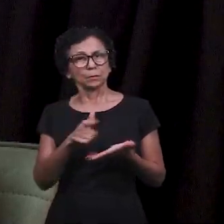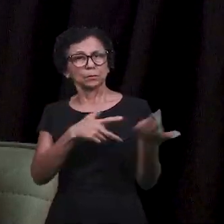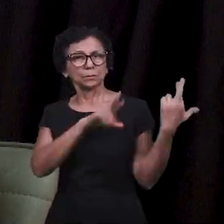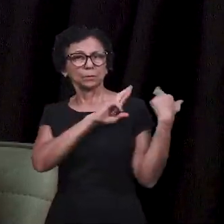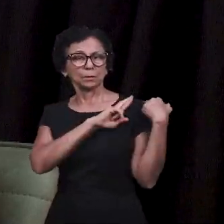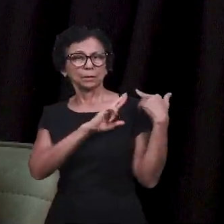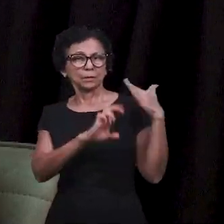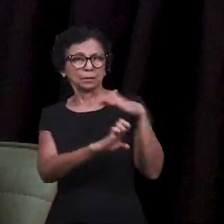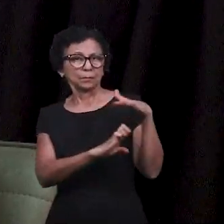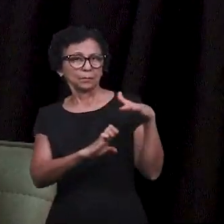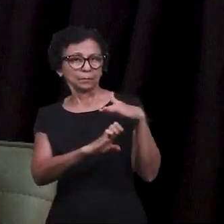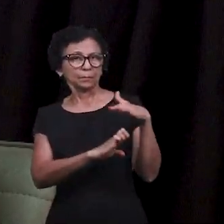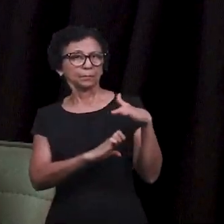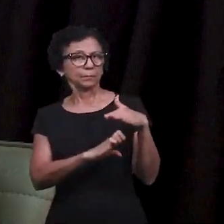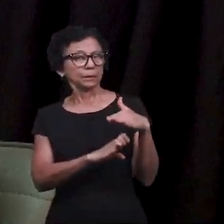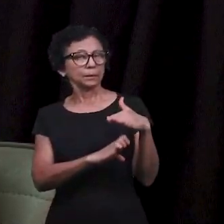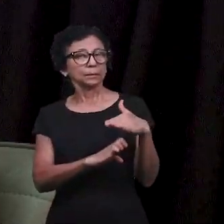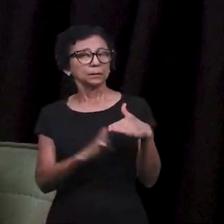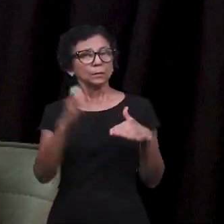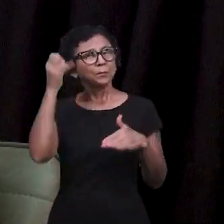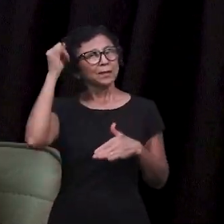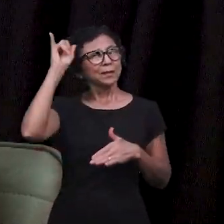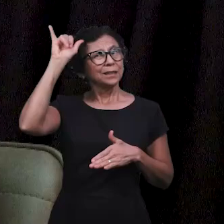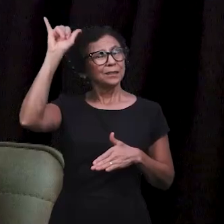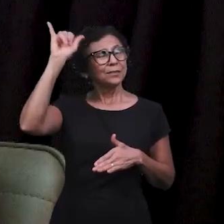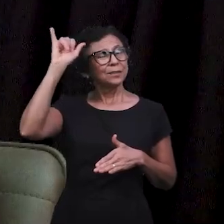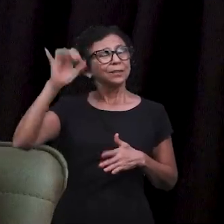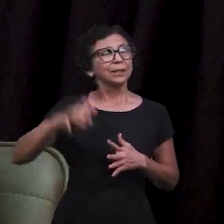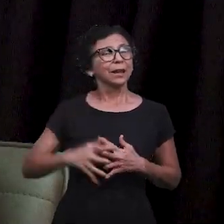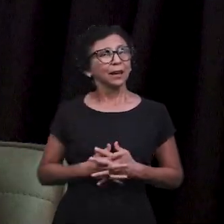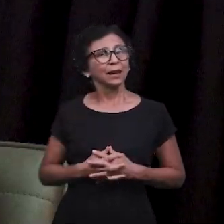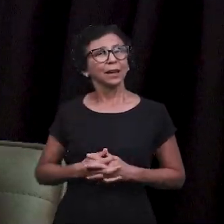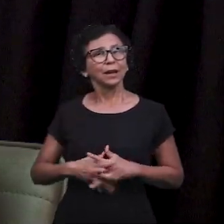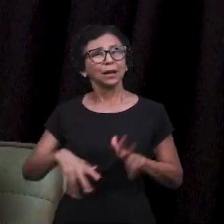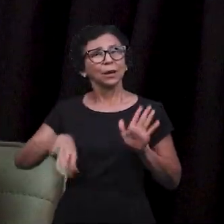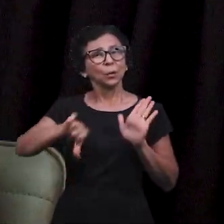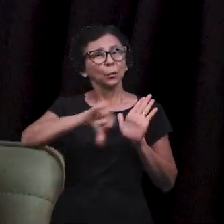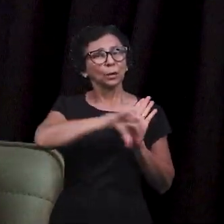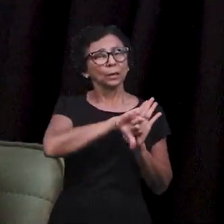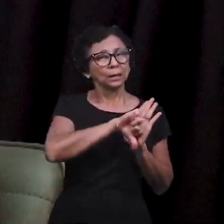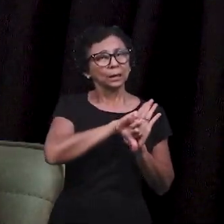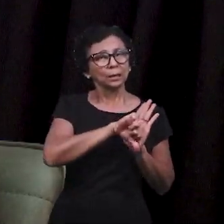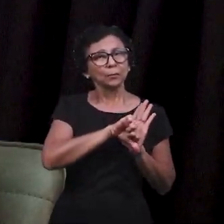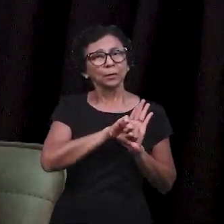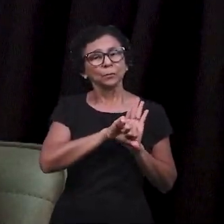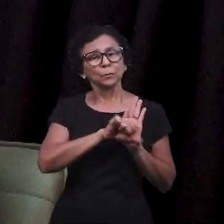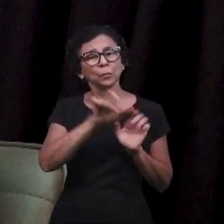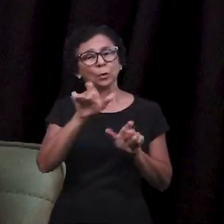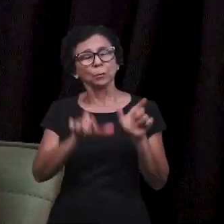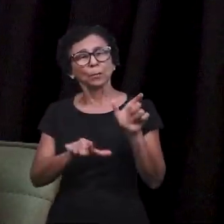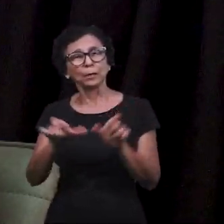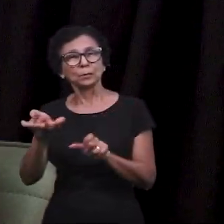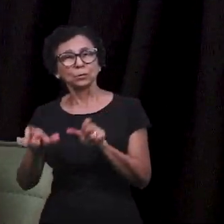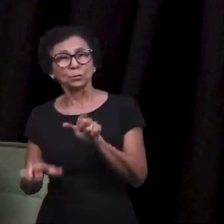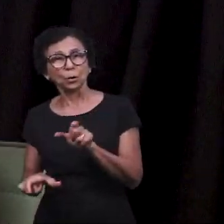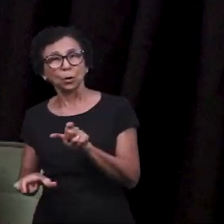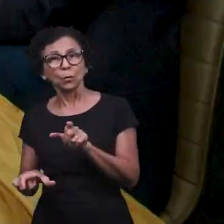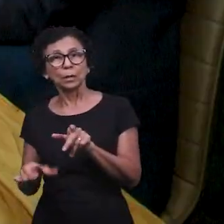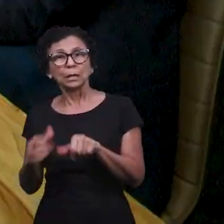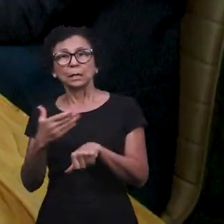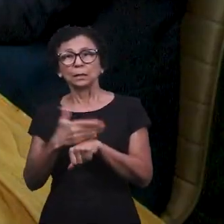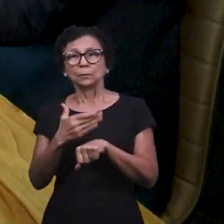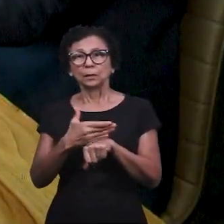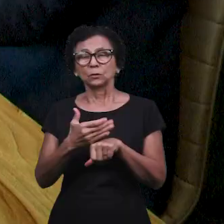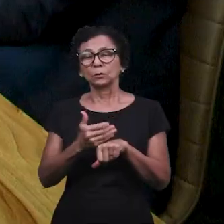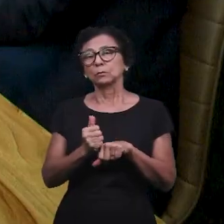importante para evitar a responsabilização criminal desses dirigentes por atos praticados em nome ou em favor da